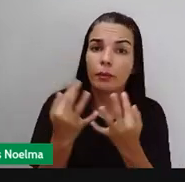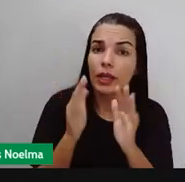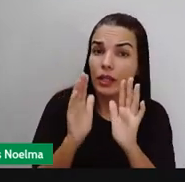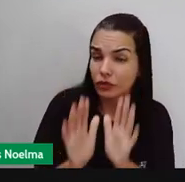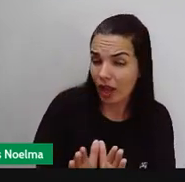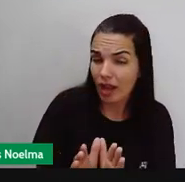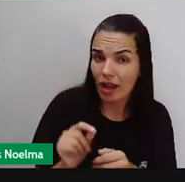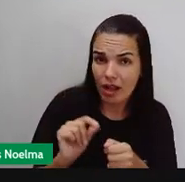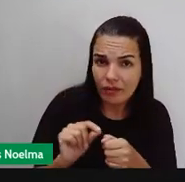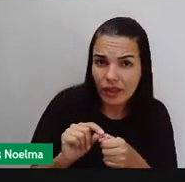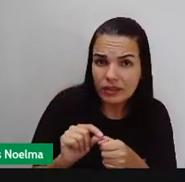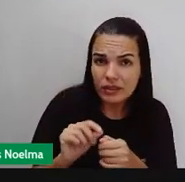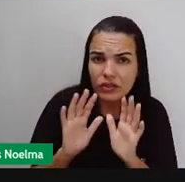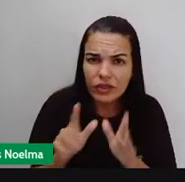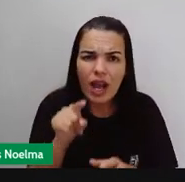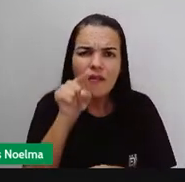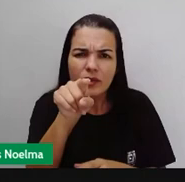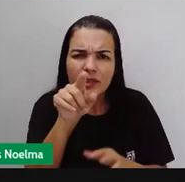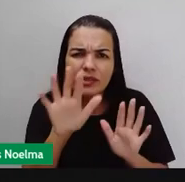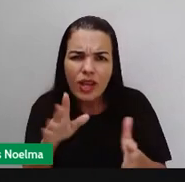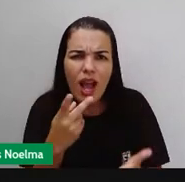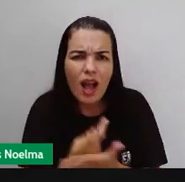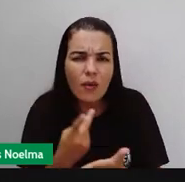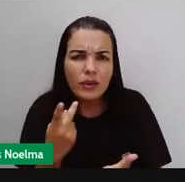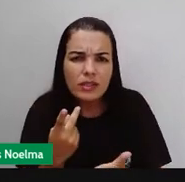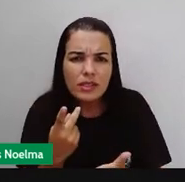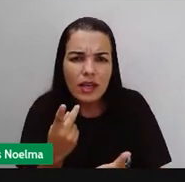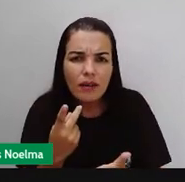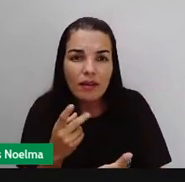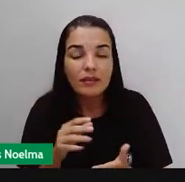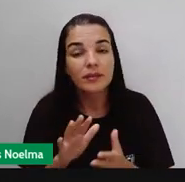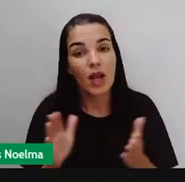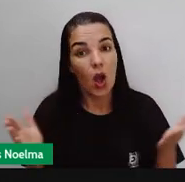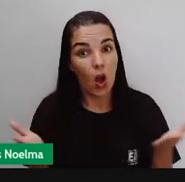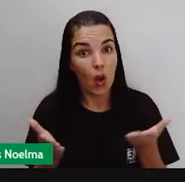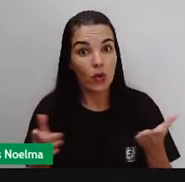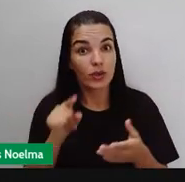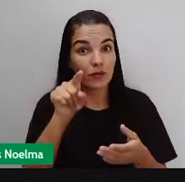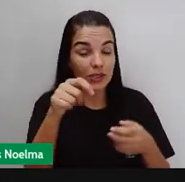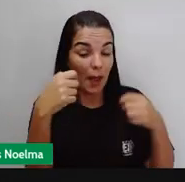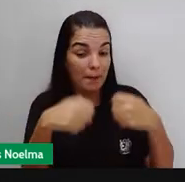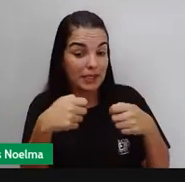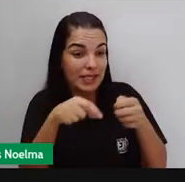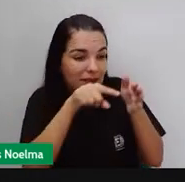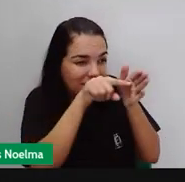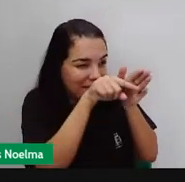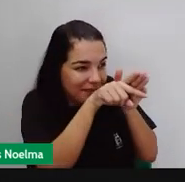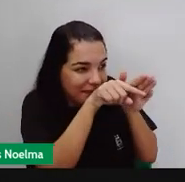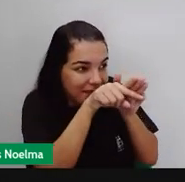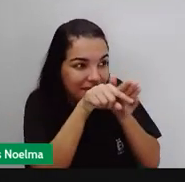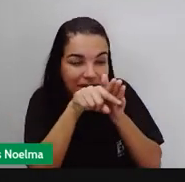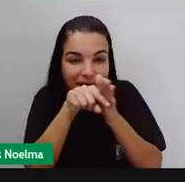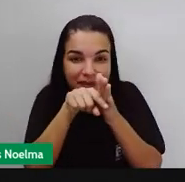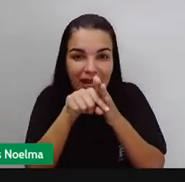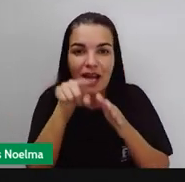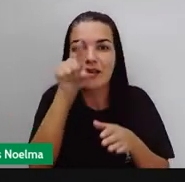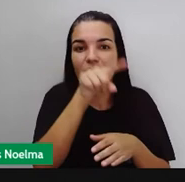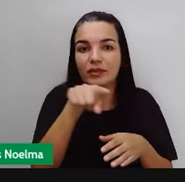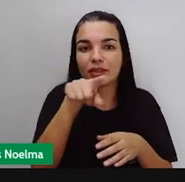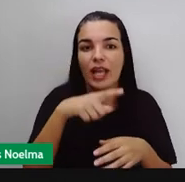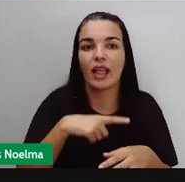passaram por isso? Vocês já passaram por isso? Hoje você será um investigador. Você deve